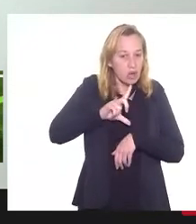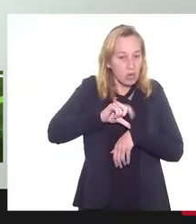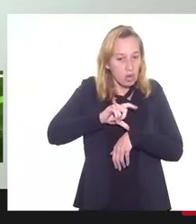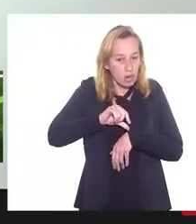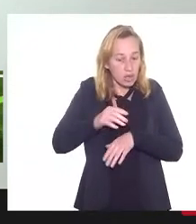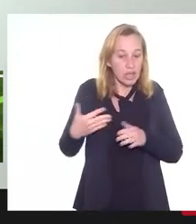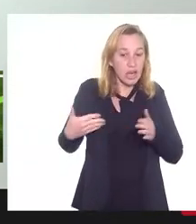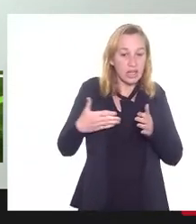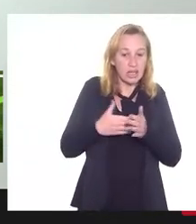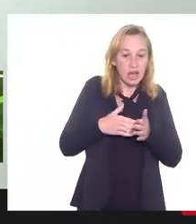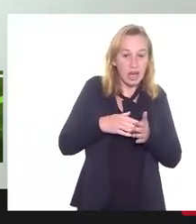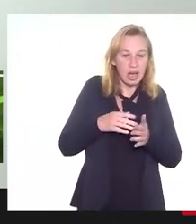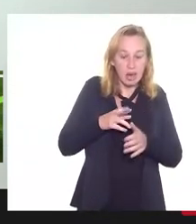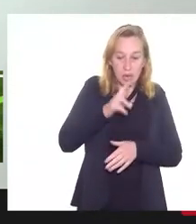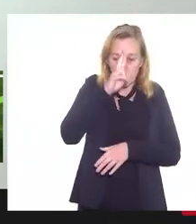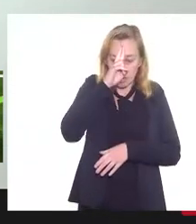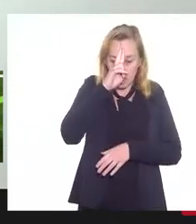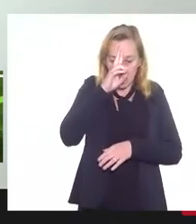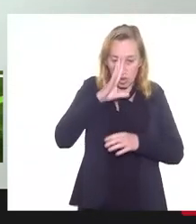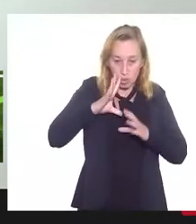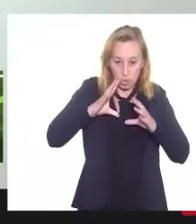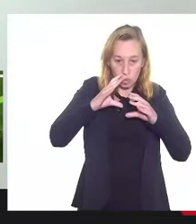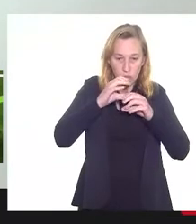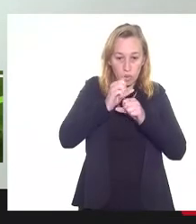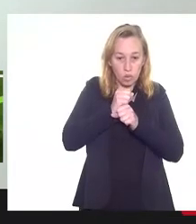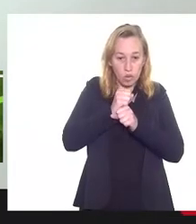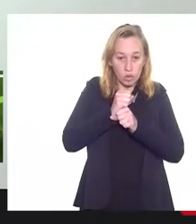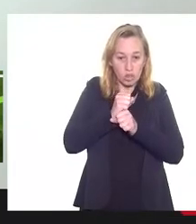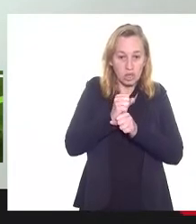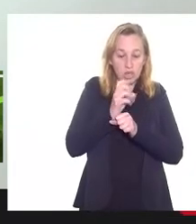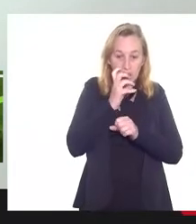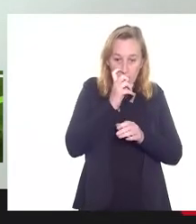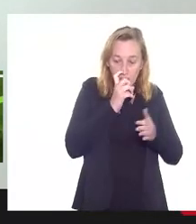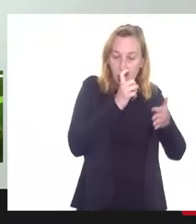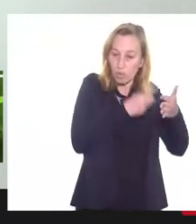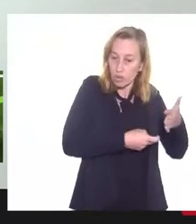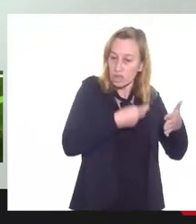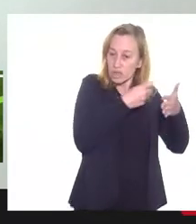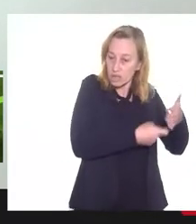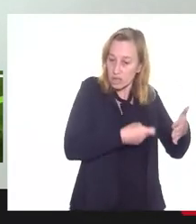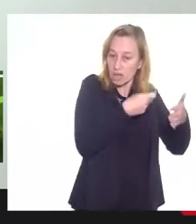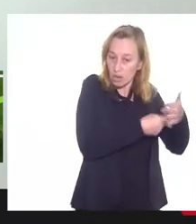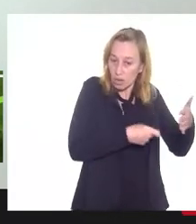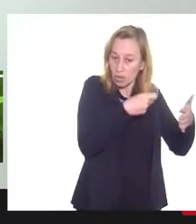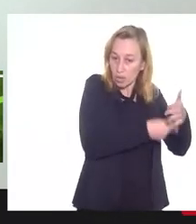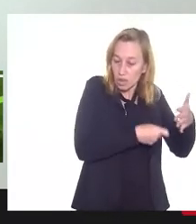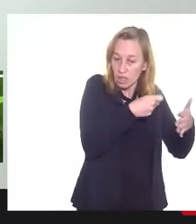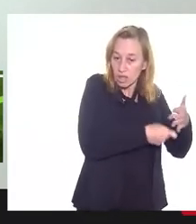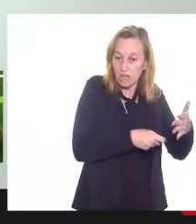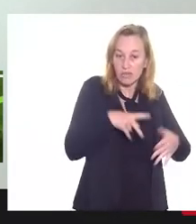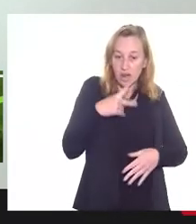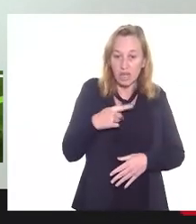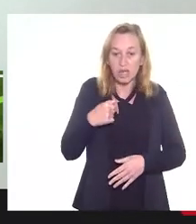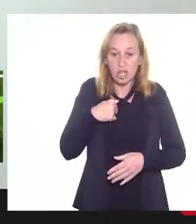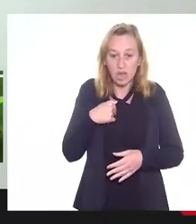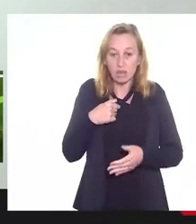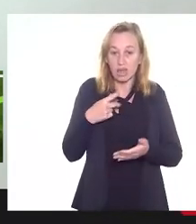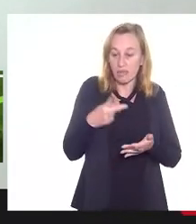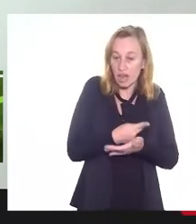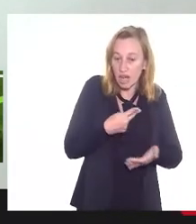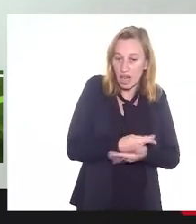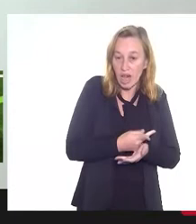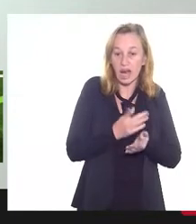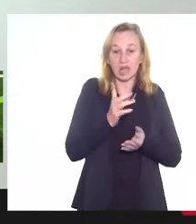até a meia-noite, me fazendo denúncias, insinuações de que eu estava cometendo alguns atos que eu